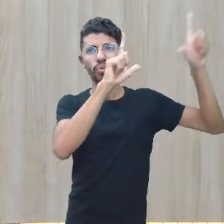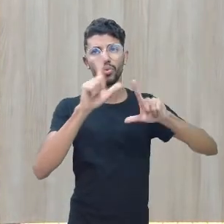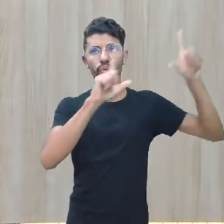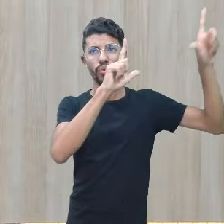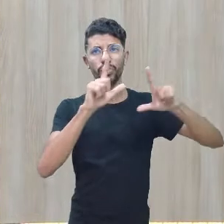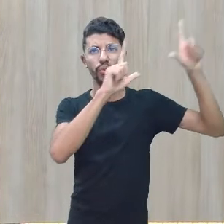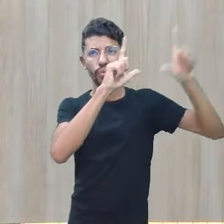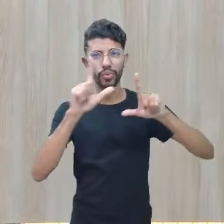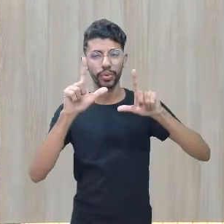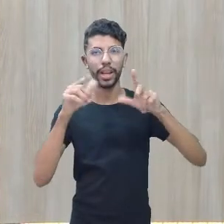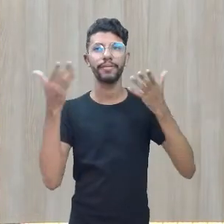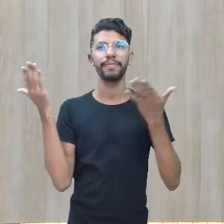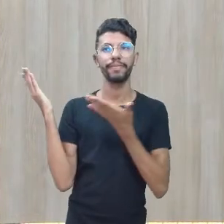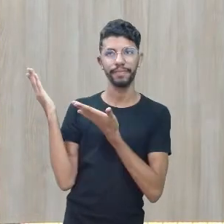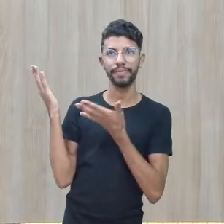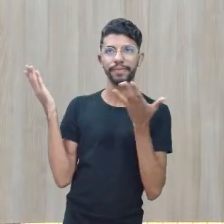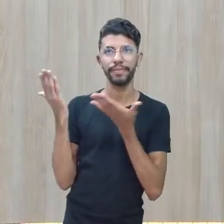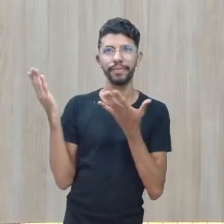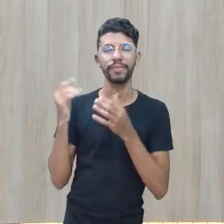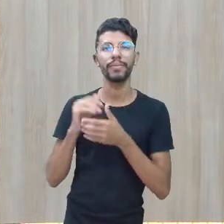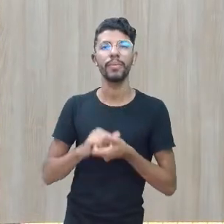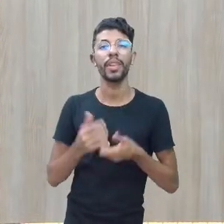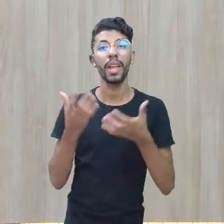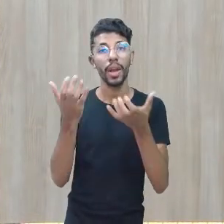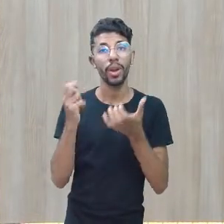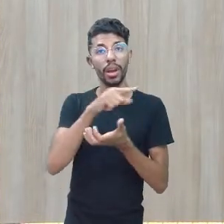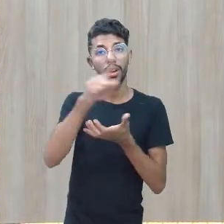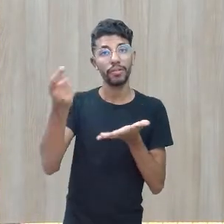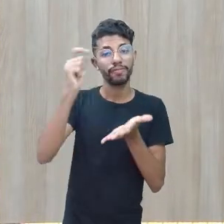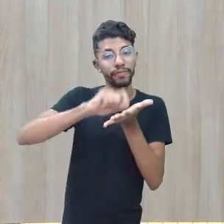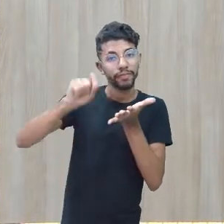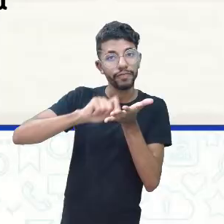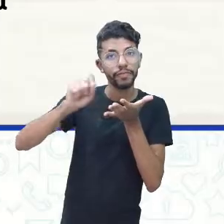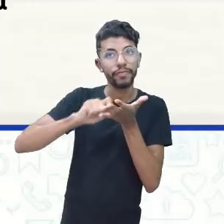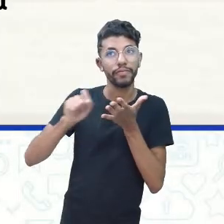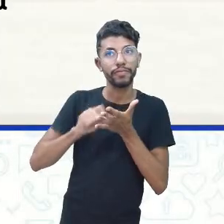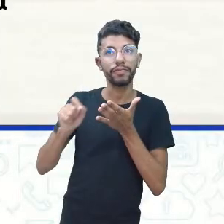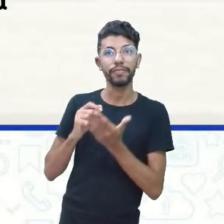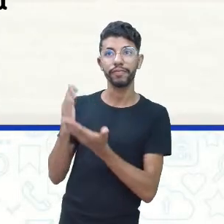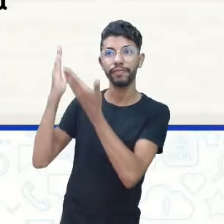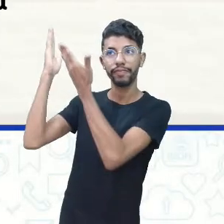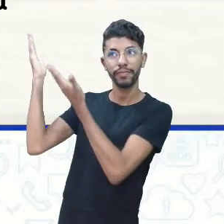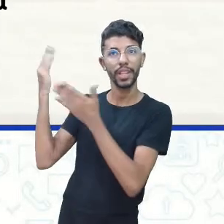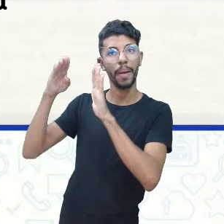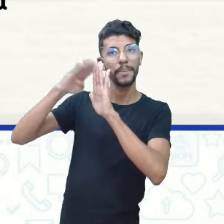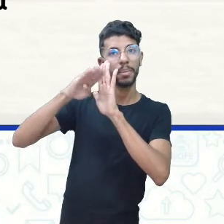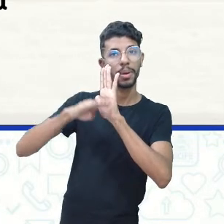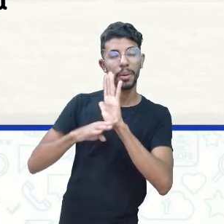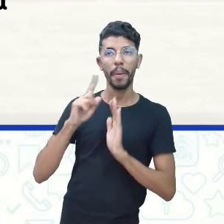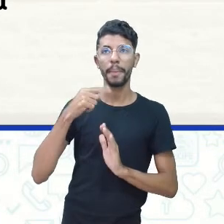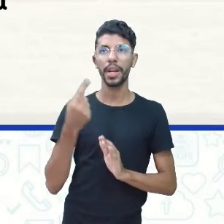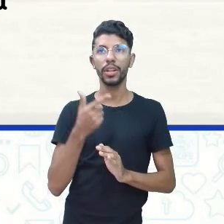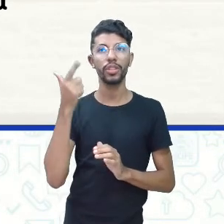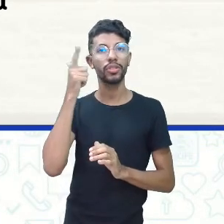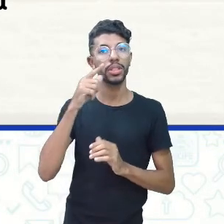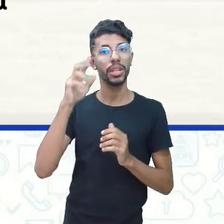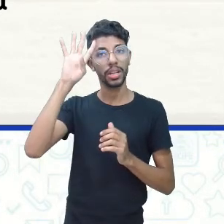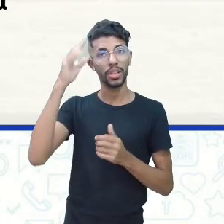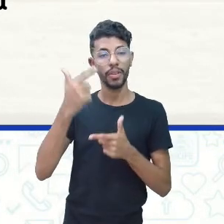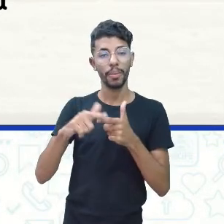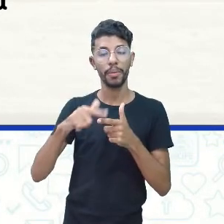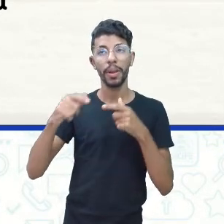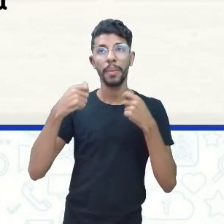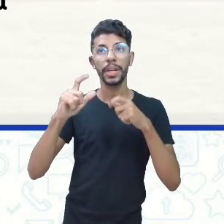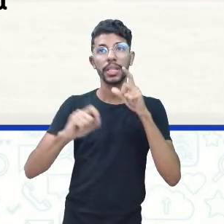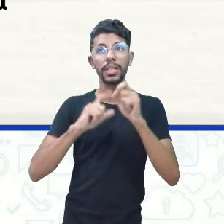Aqui. Pronto. Aqui eu quero que vocês anotem esse esqueminha, né? Para resolver os problemas, a gente precisa ter essa leitura